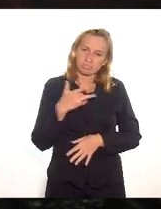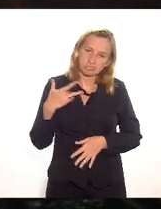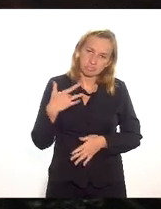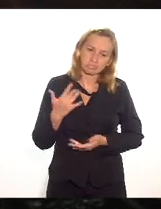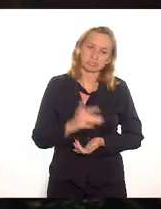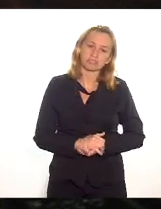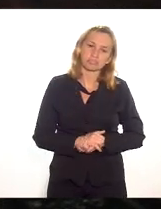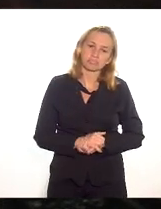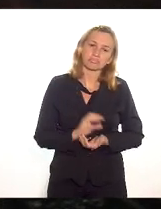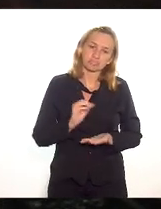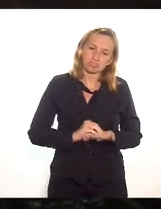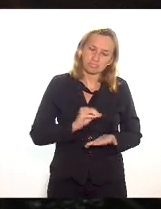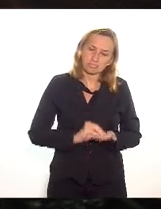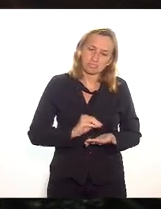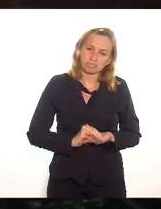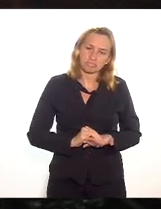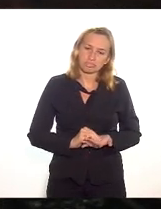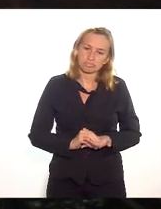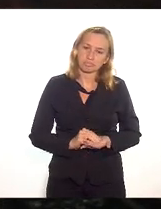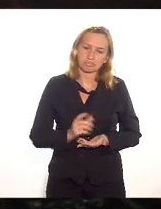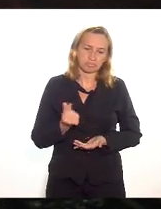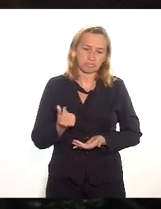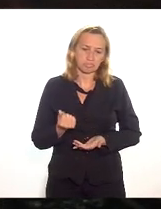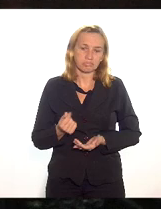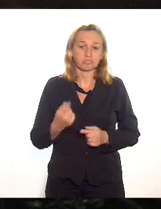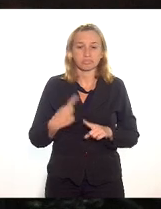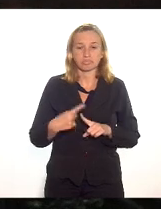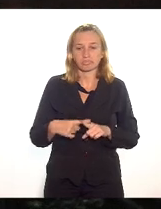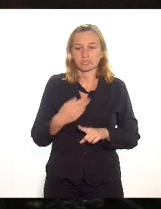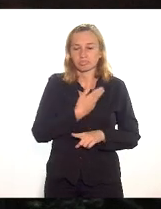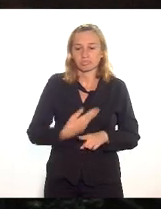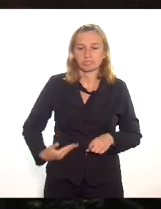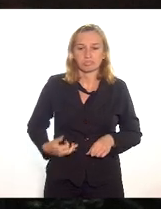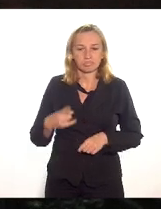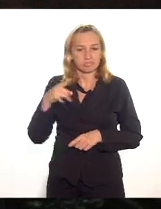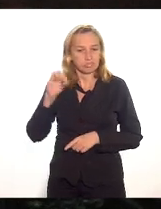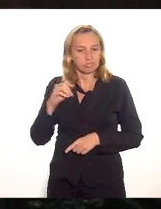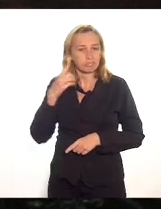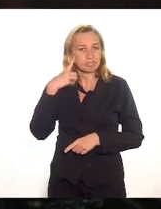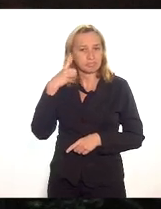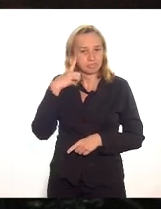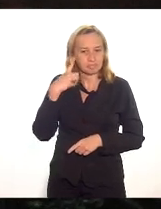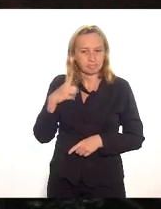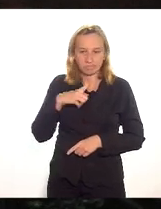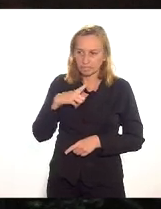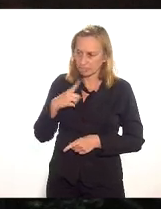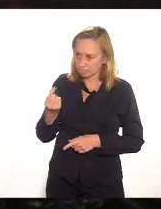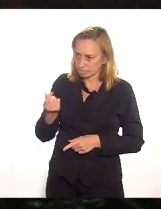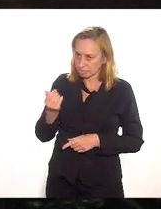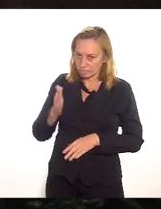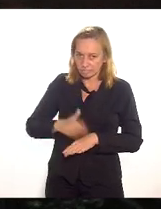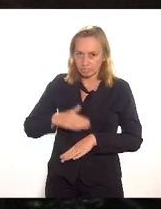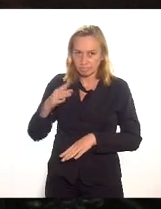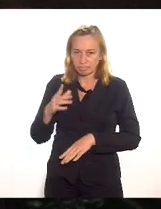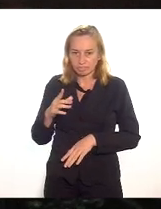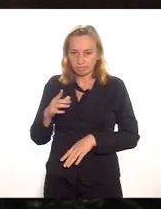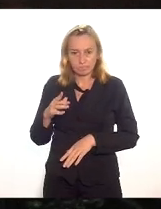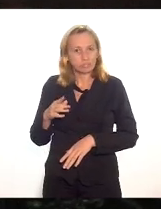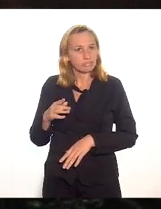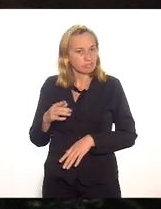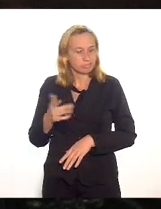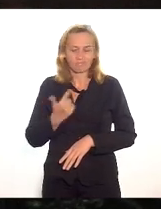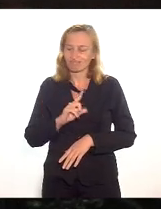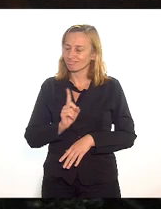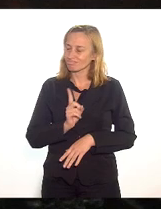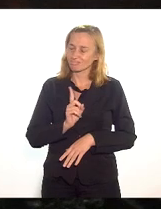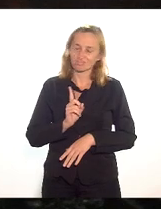um problema de falta de caixa, porque o governador Cláudio Castro está pensando que vai ganhar tantos bilhões na outorga. Não